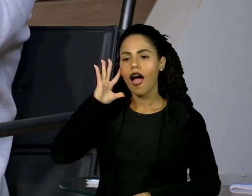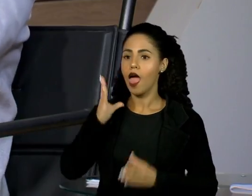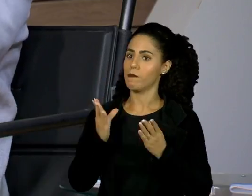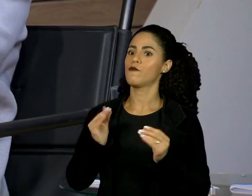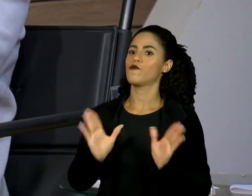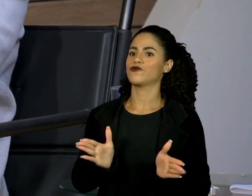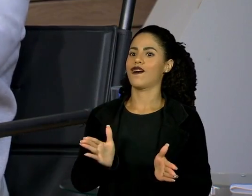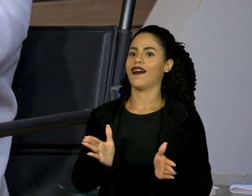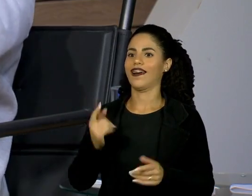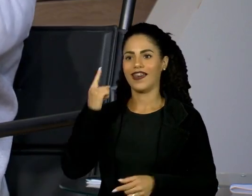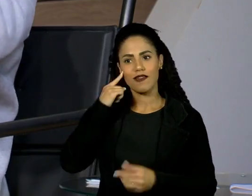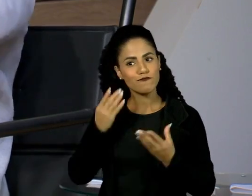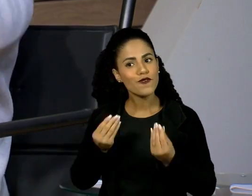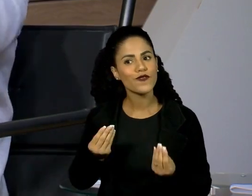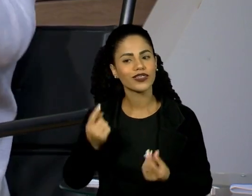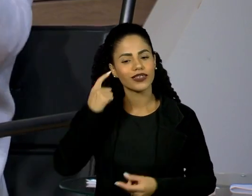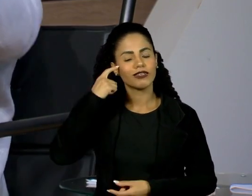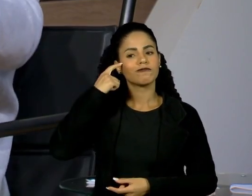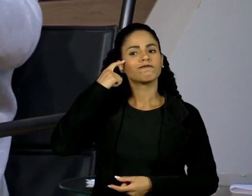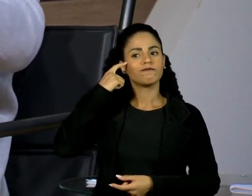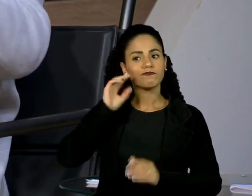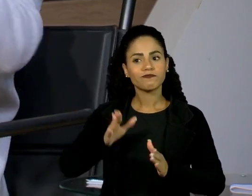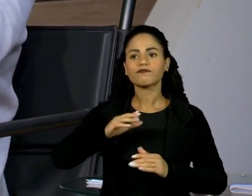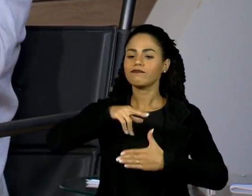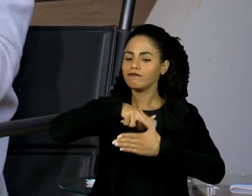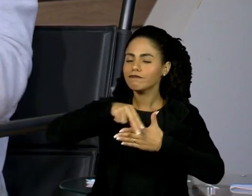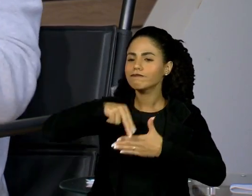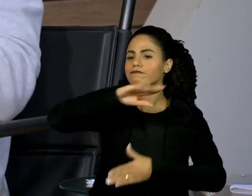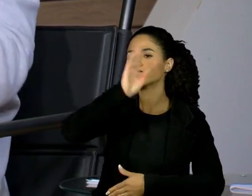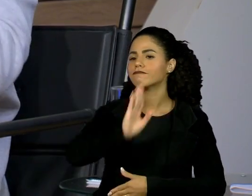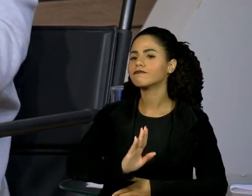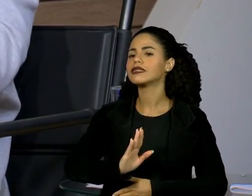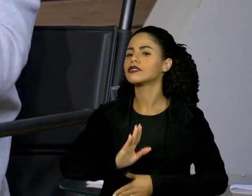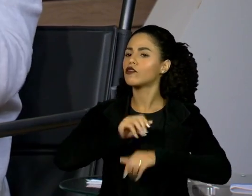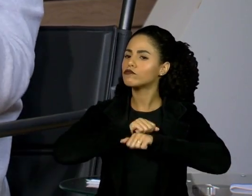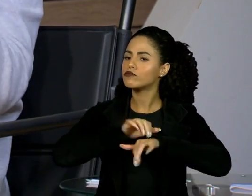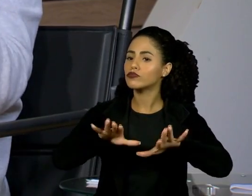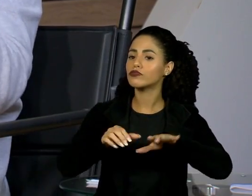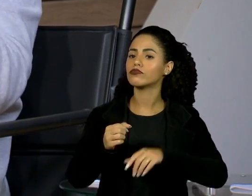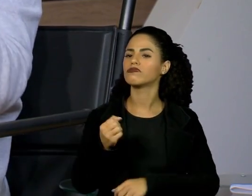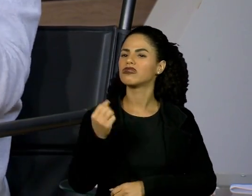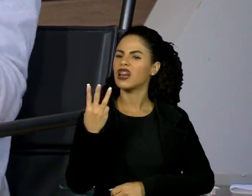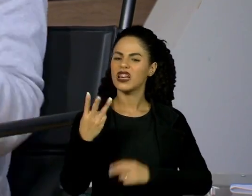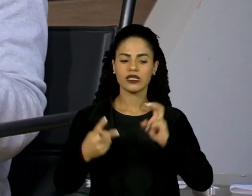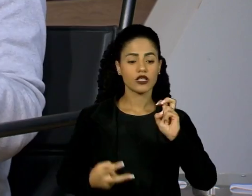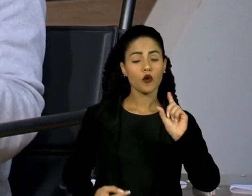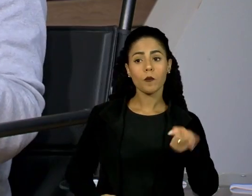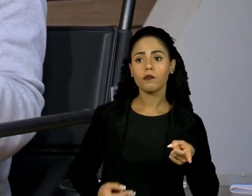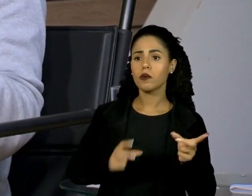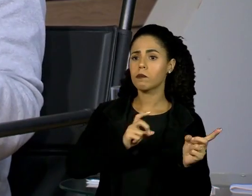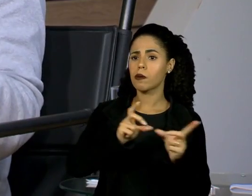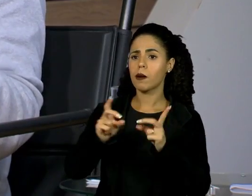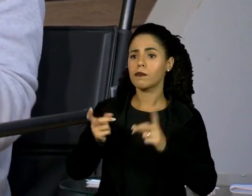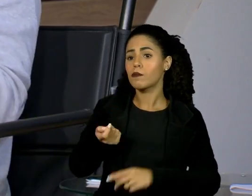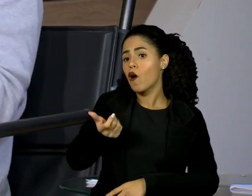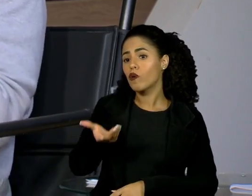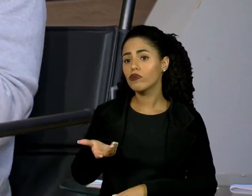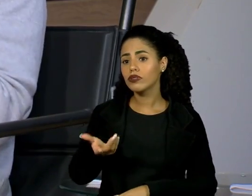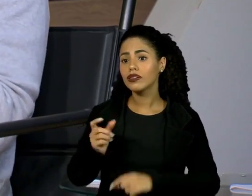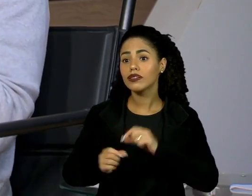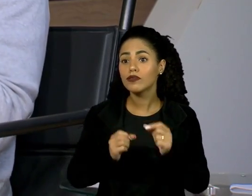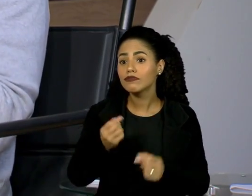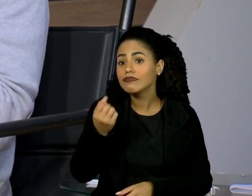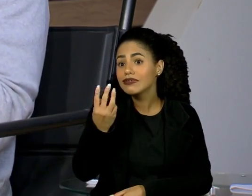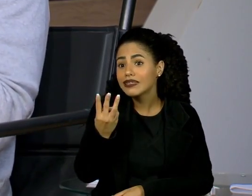que é publicado por uma grande editora no Brasil, ele tem uma tiragem de 3, 5 mil livros e não vende. O que são